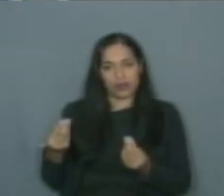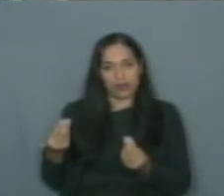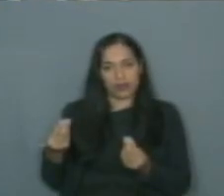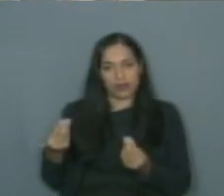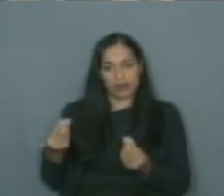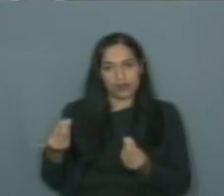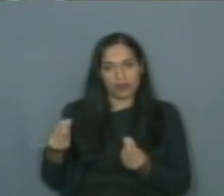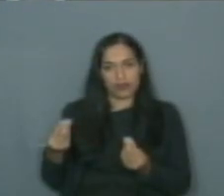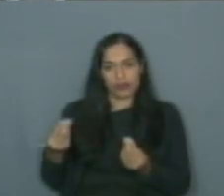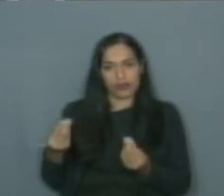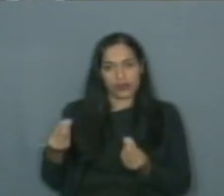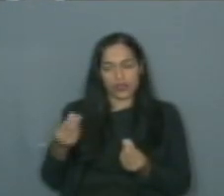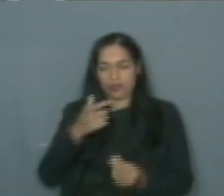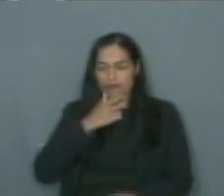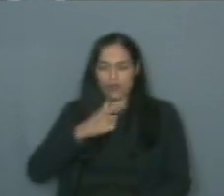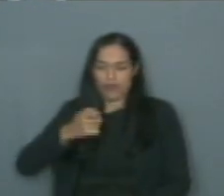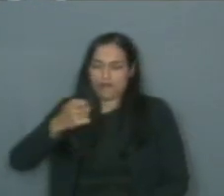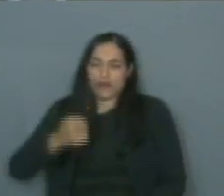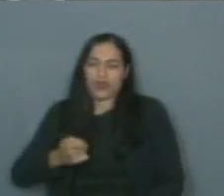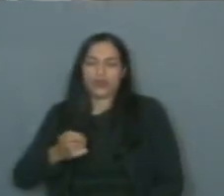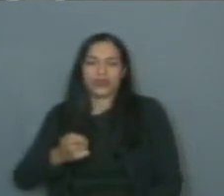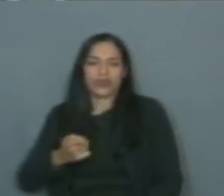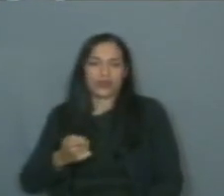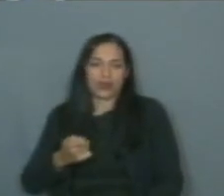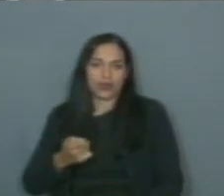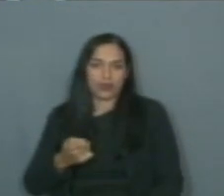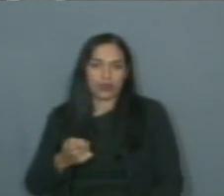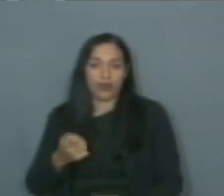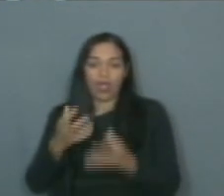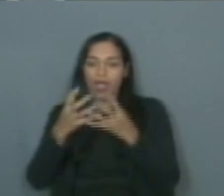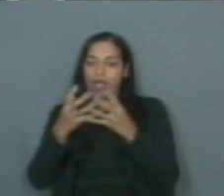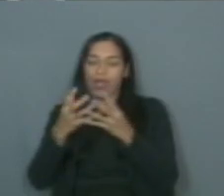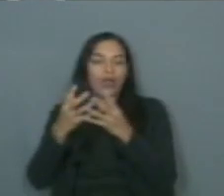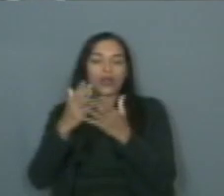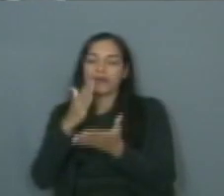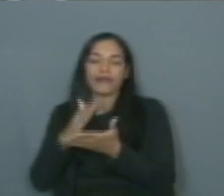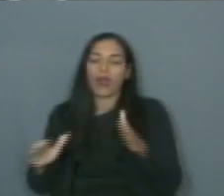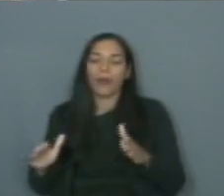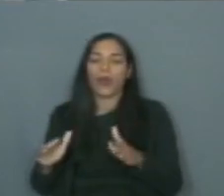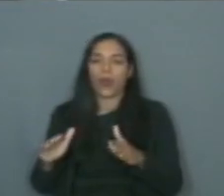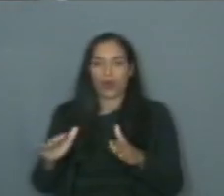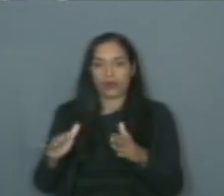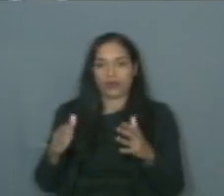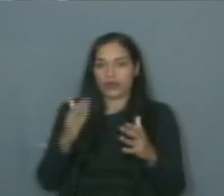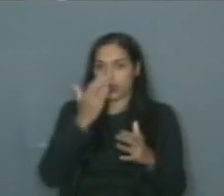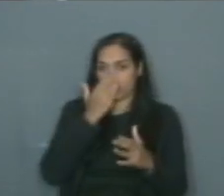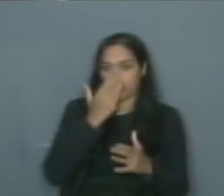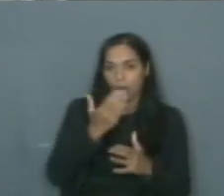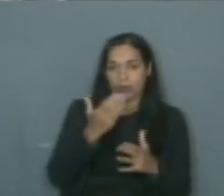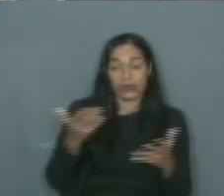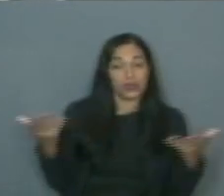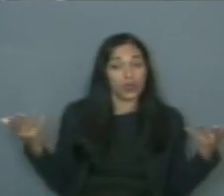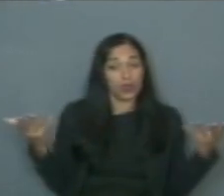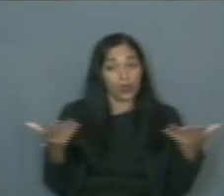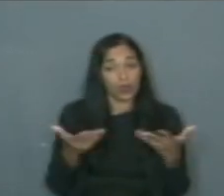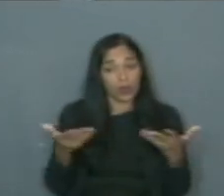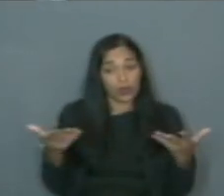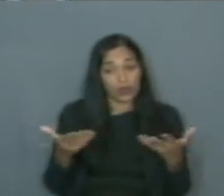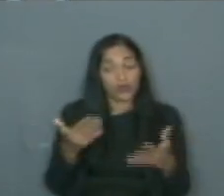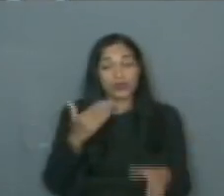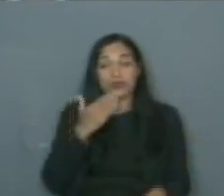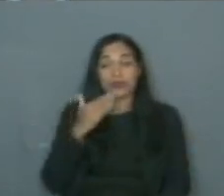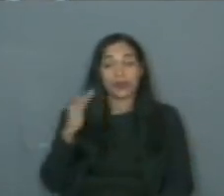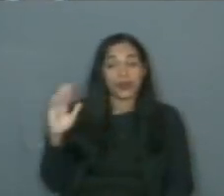de coronel, e acabaram com os combeiros. E hoje, eu recordo que eles